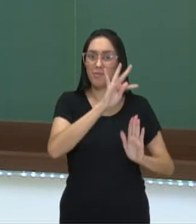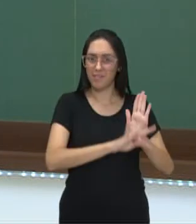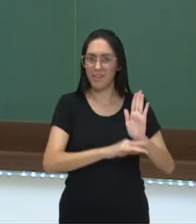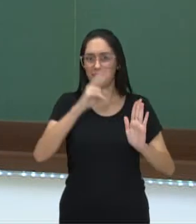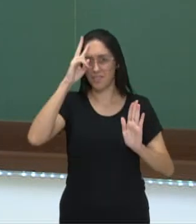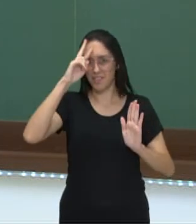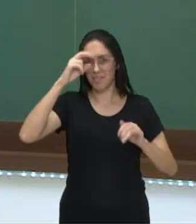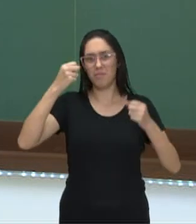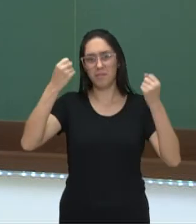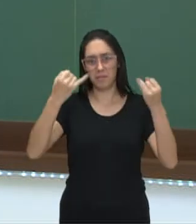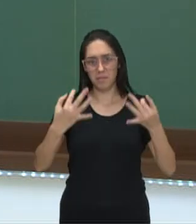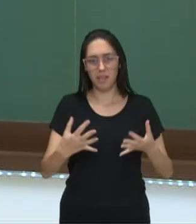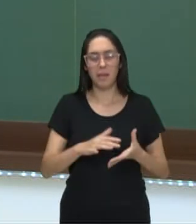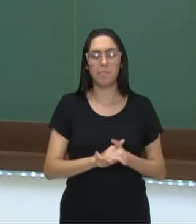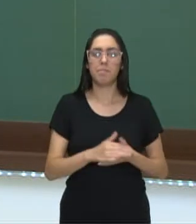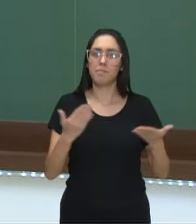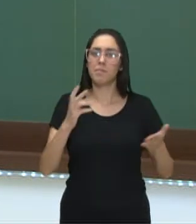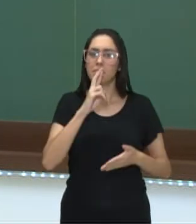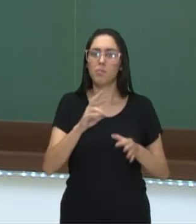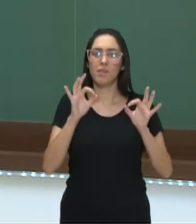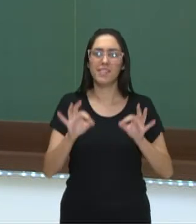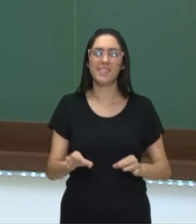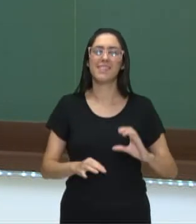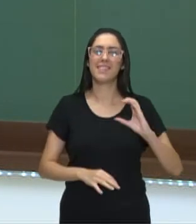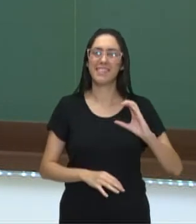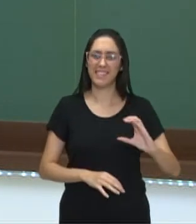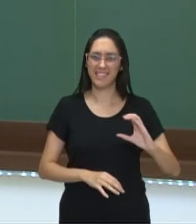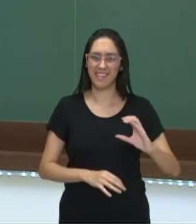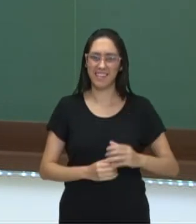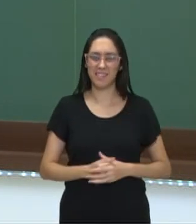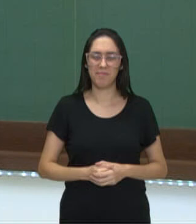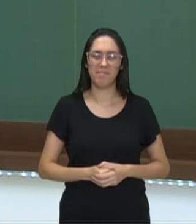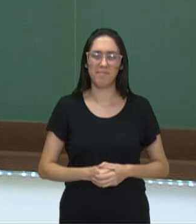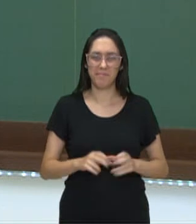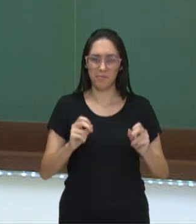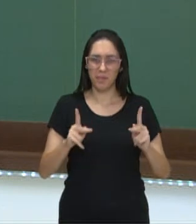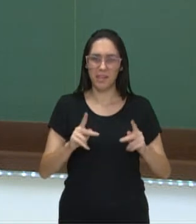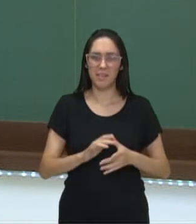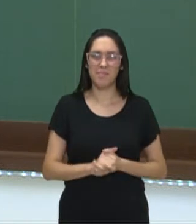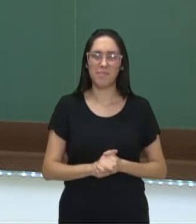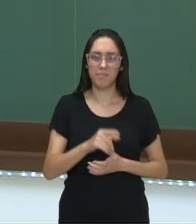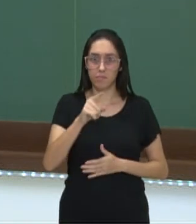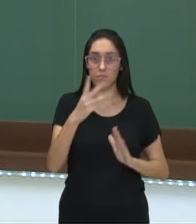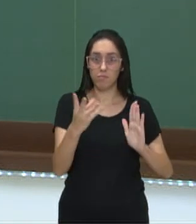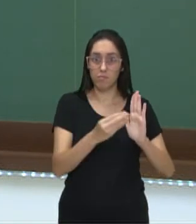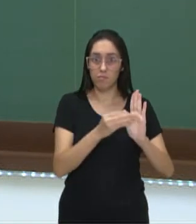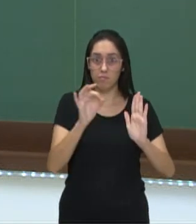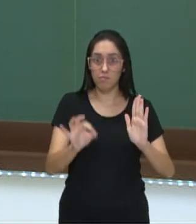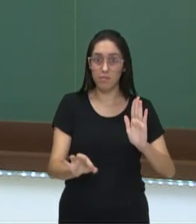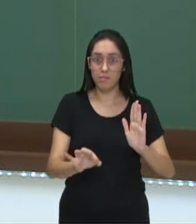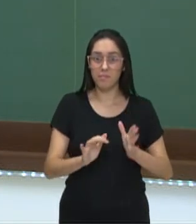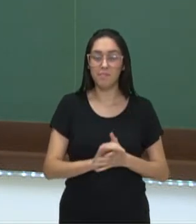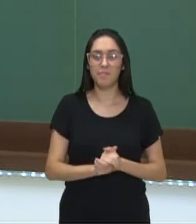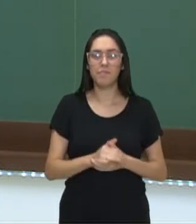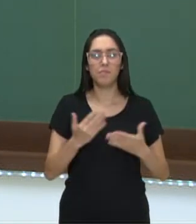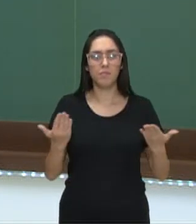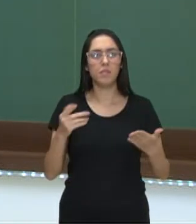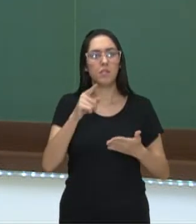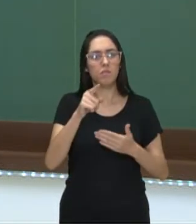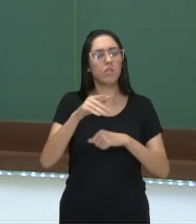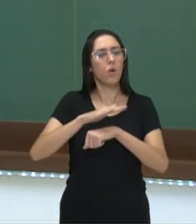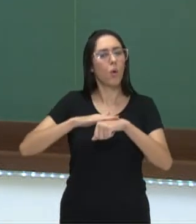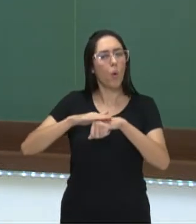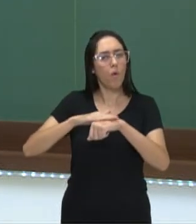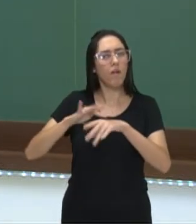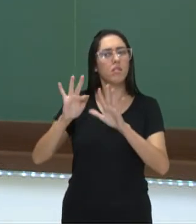quadradinho, daquele jeito. Então, resposta certa, letra C, ok? Marcou isso, né? Então, dá uma conversada com a